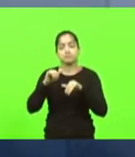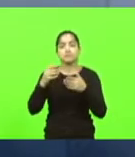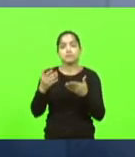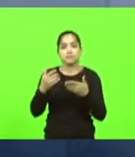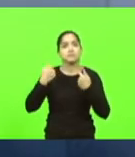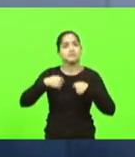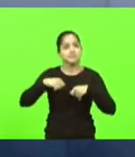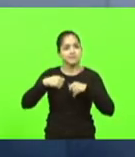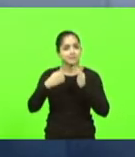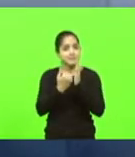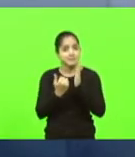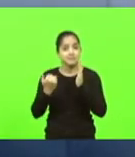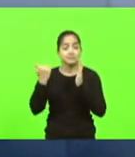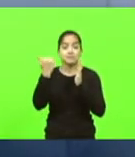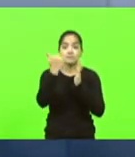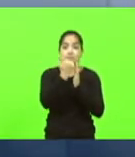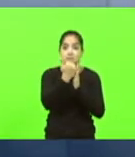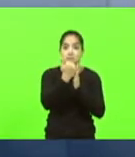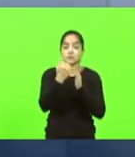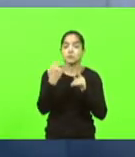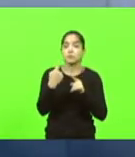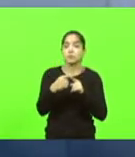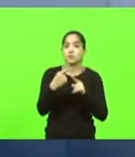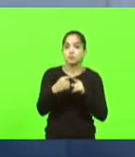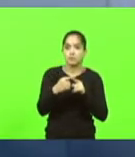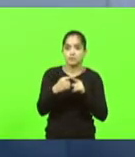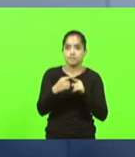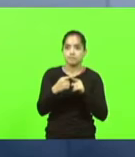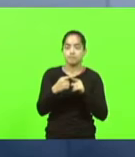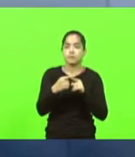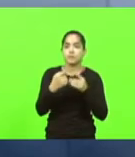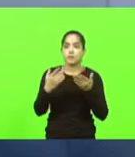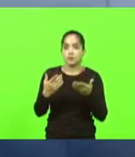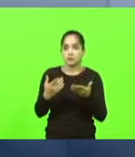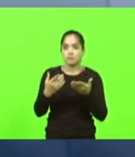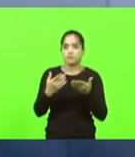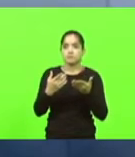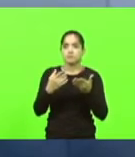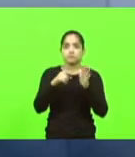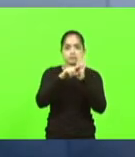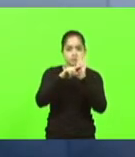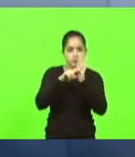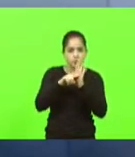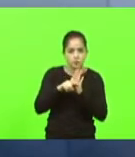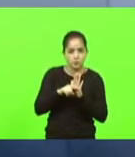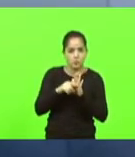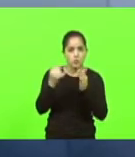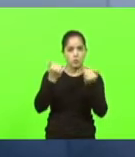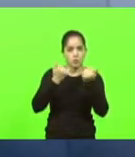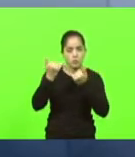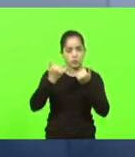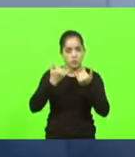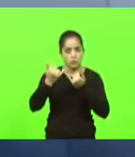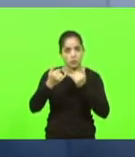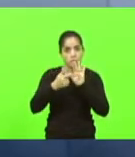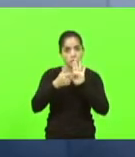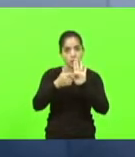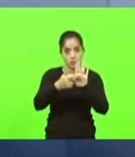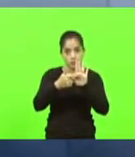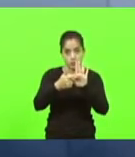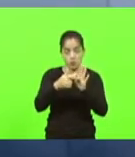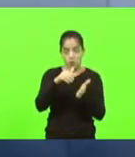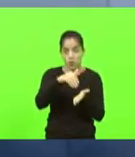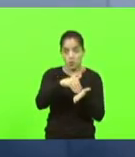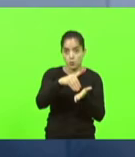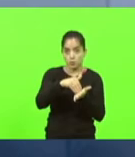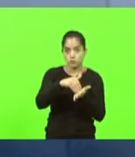fazer, porque hoje, também de acordo com a relação anual de informações sociais, a última divulgada pela Inspeção do Trabalho, as